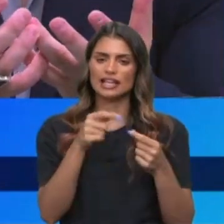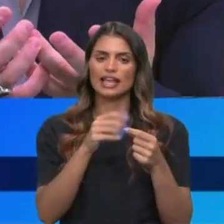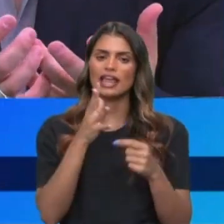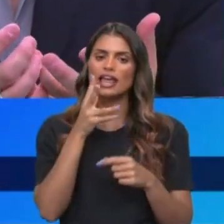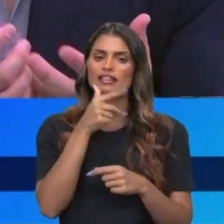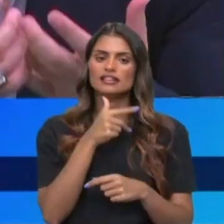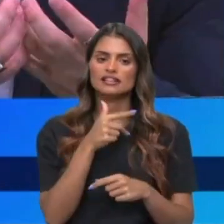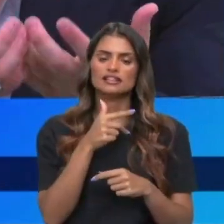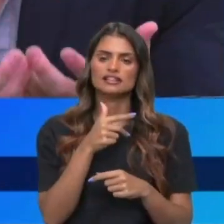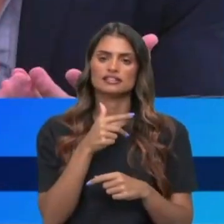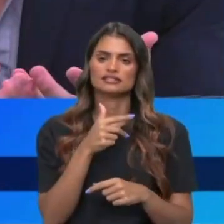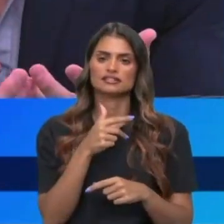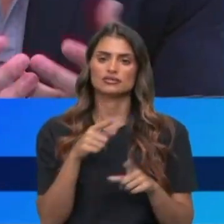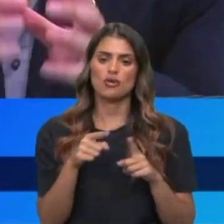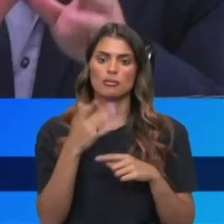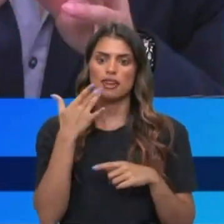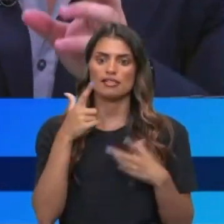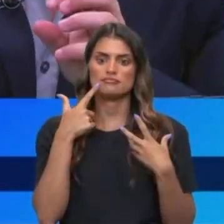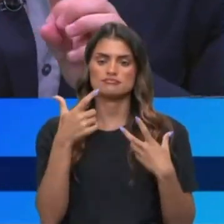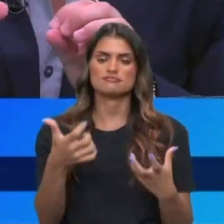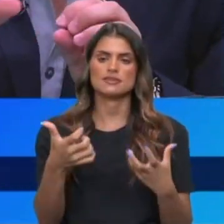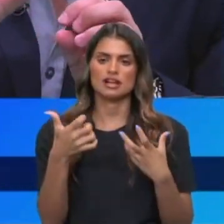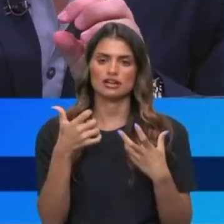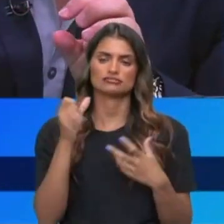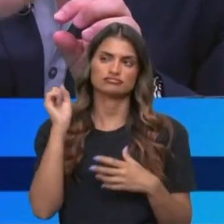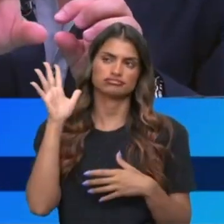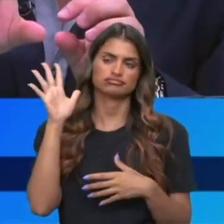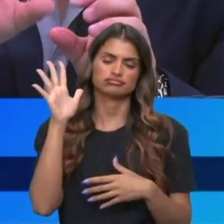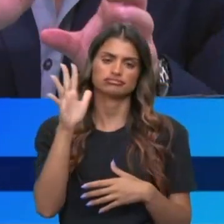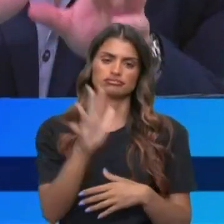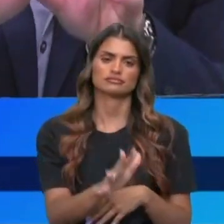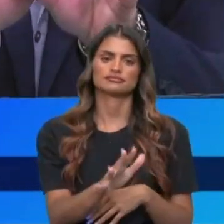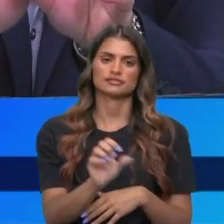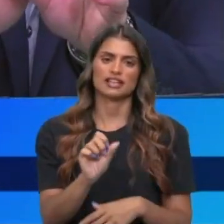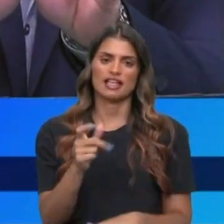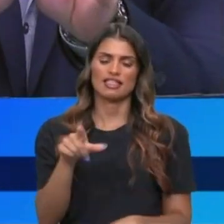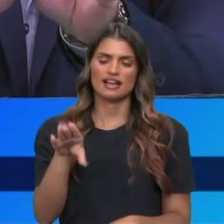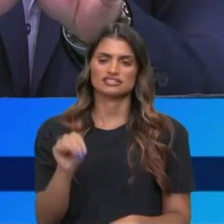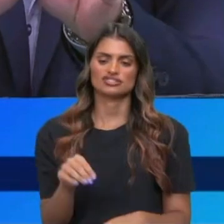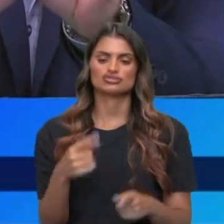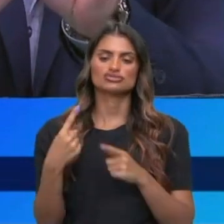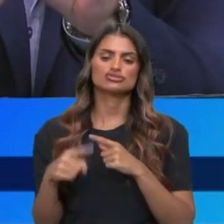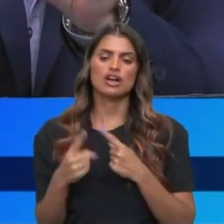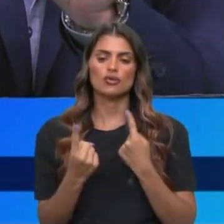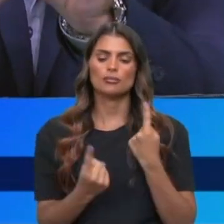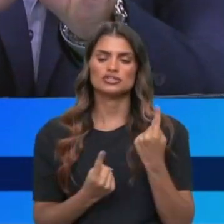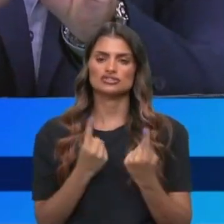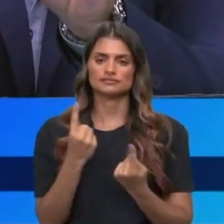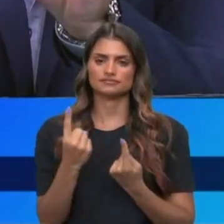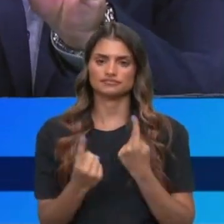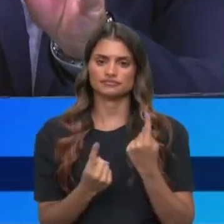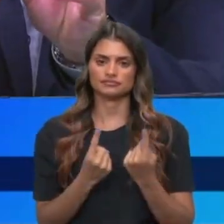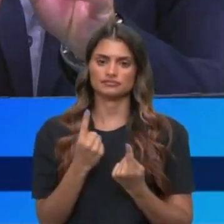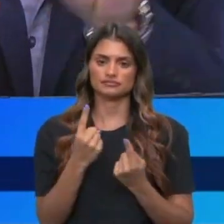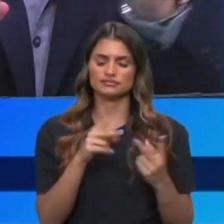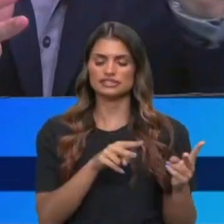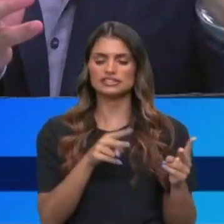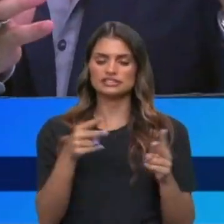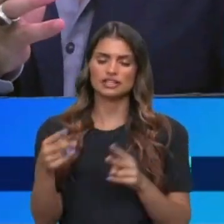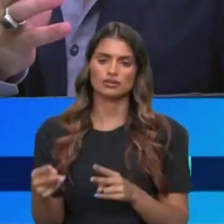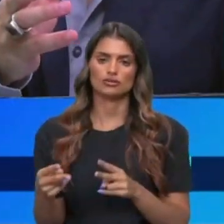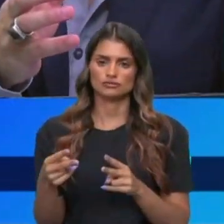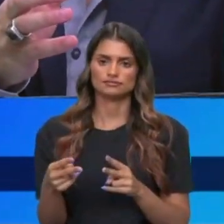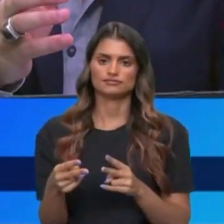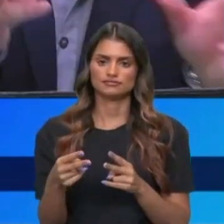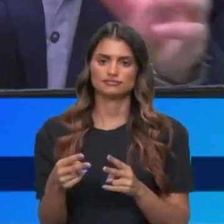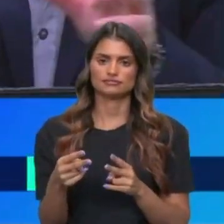dizer que é muito brilhante. E iluminou então um conjunto de galáxias que algumas delas estavam naquela transição do